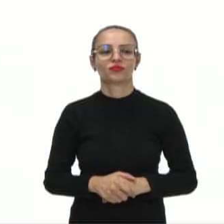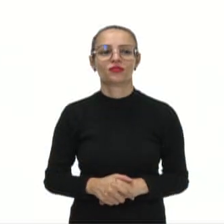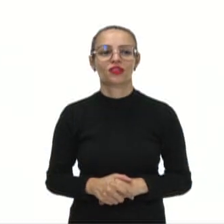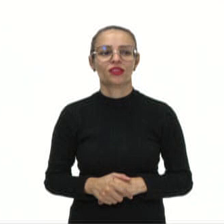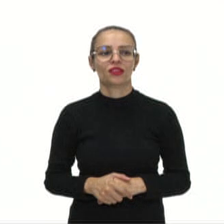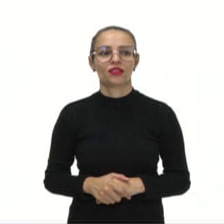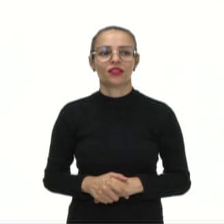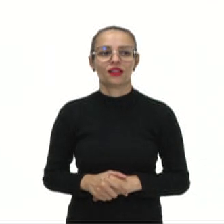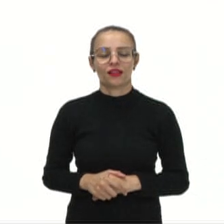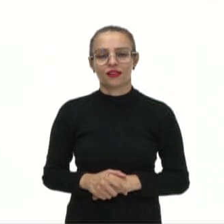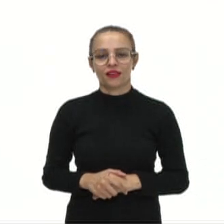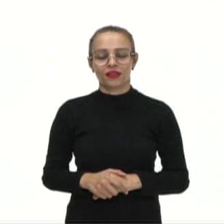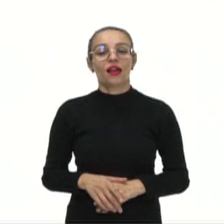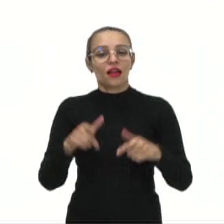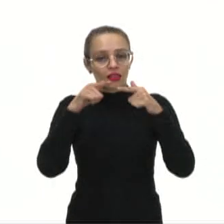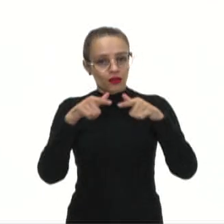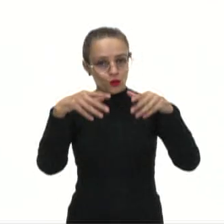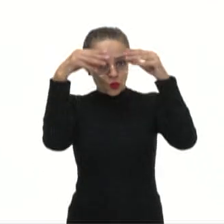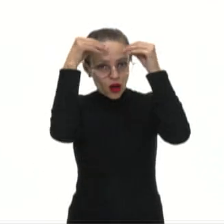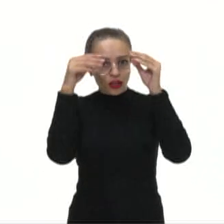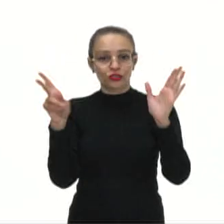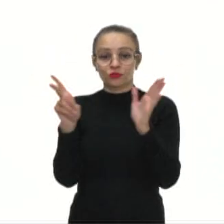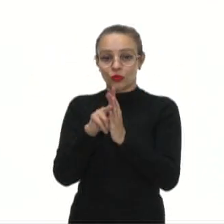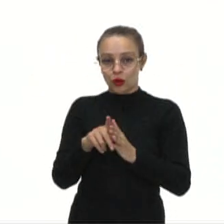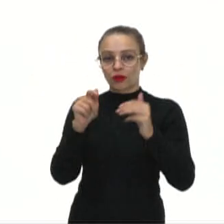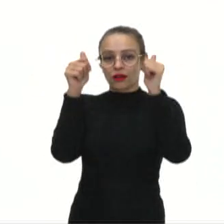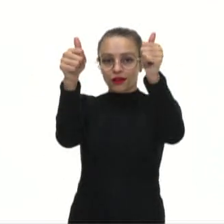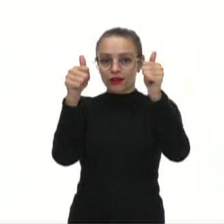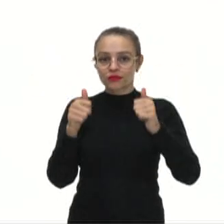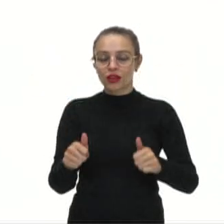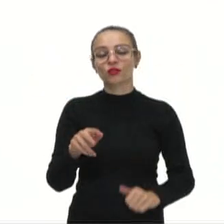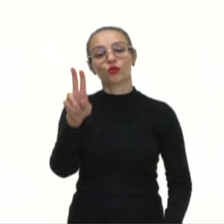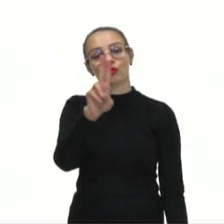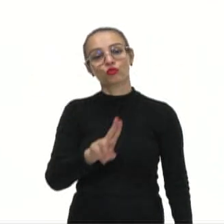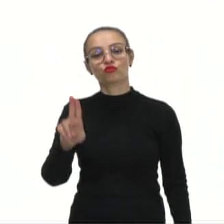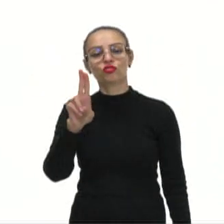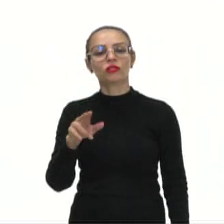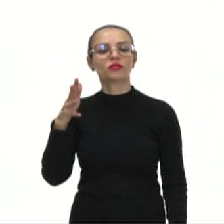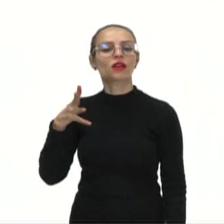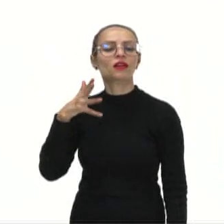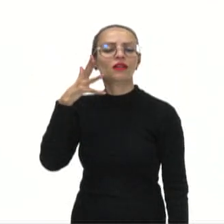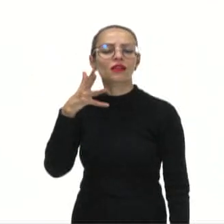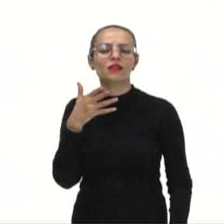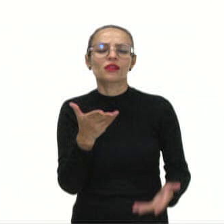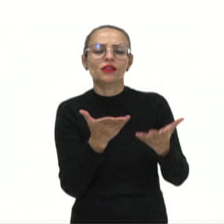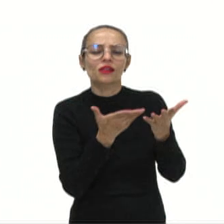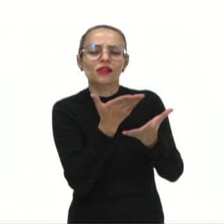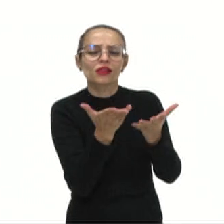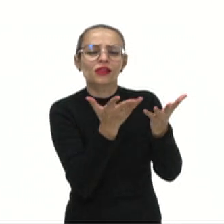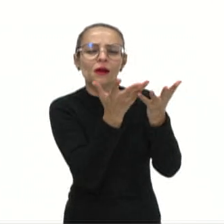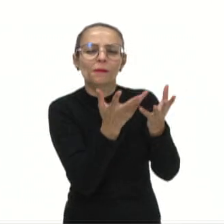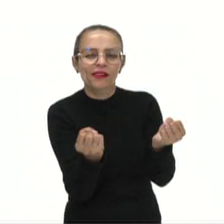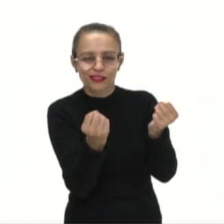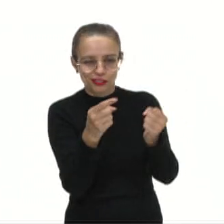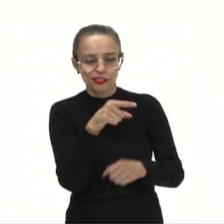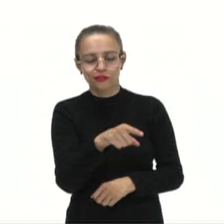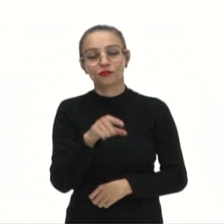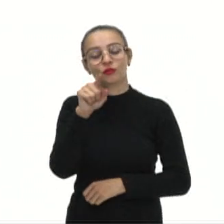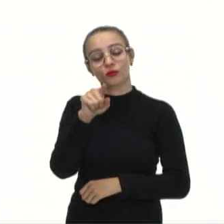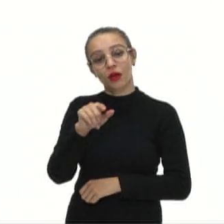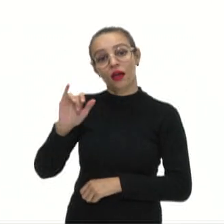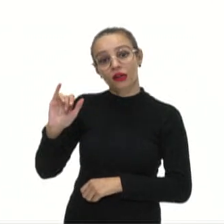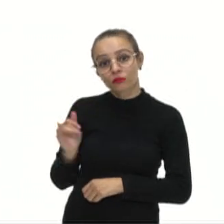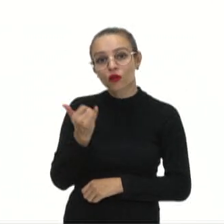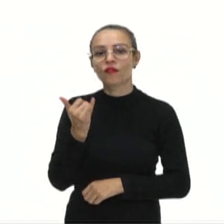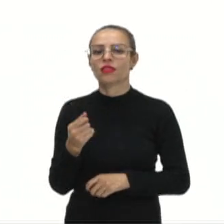A linguagem trabalhada no cartaz, pessoal, ela utiliza-se de um discurso mais apelativo, explorando o